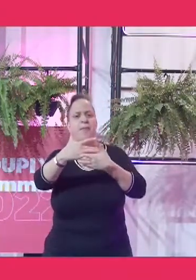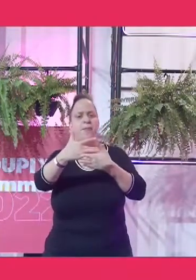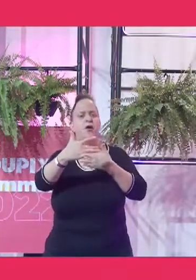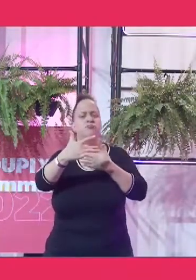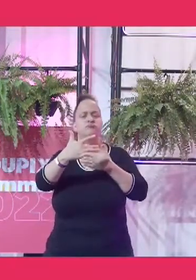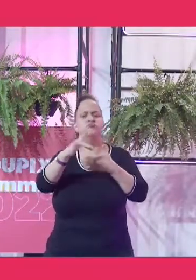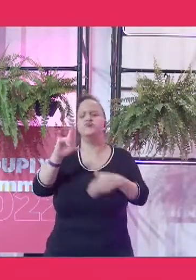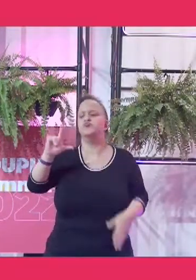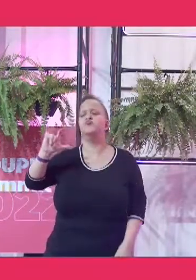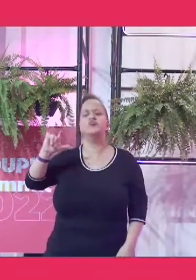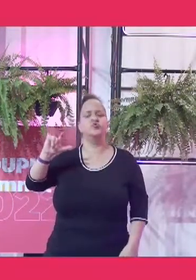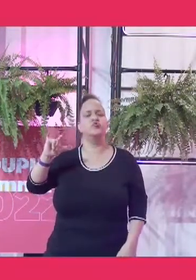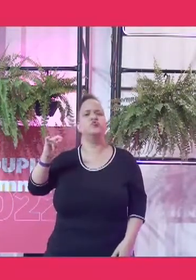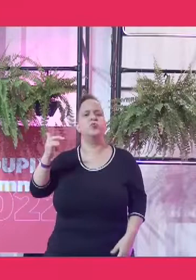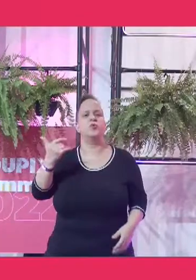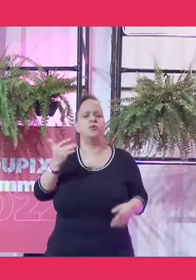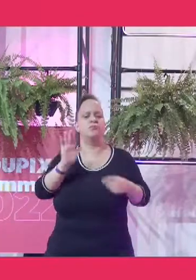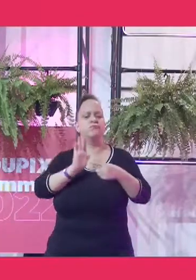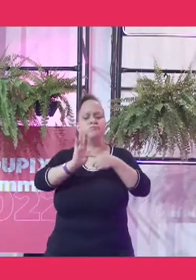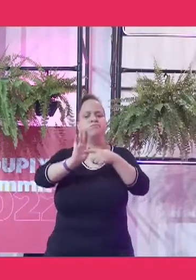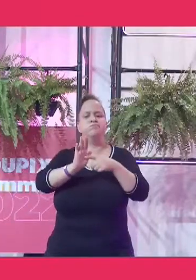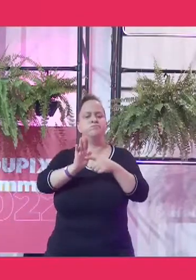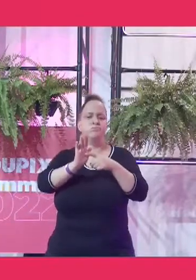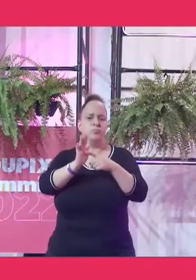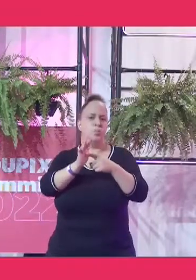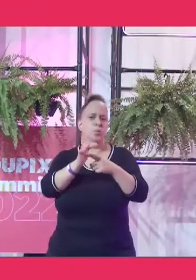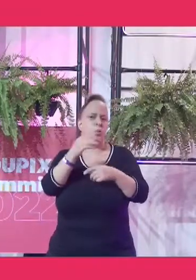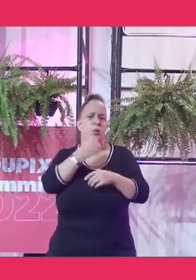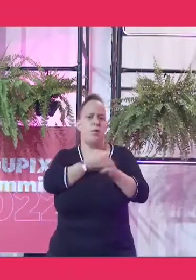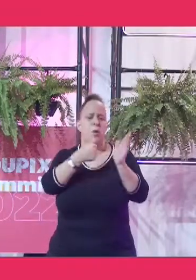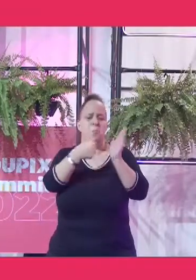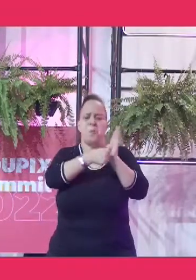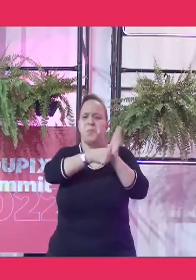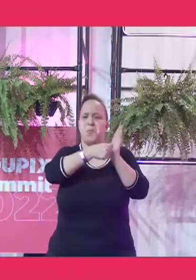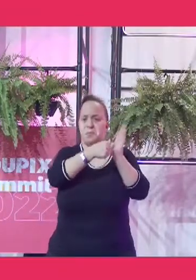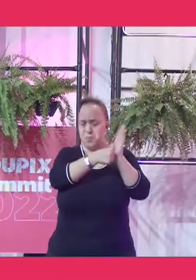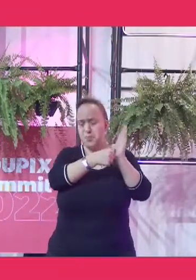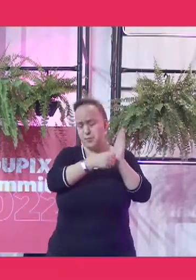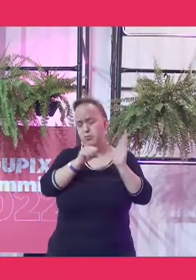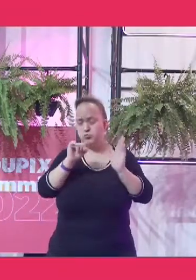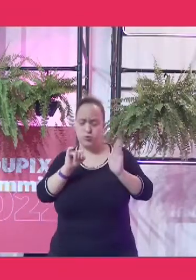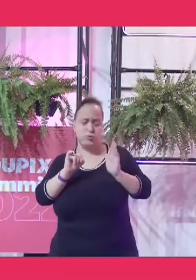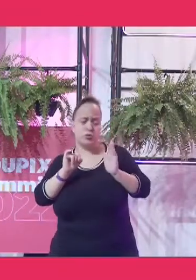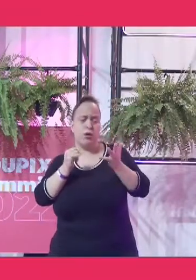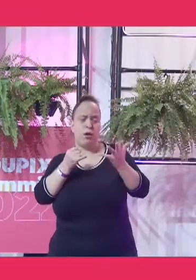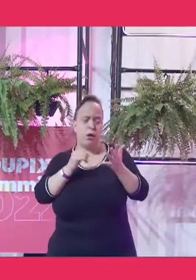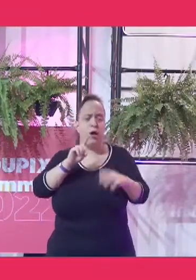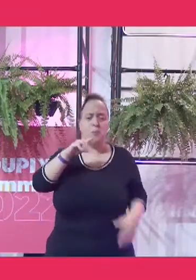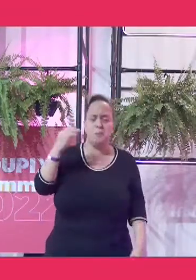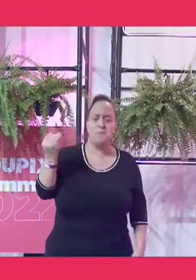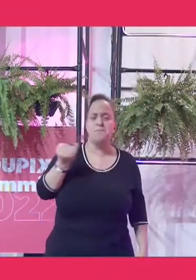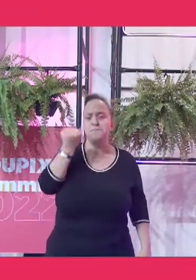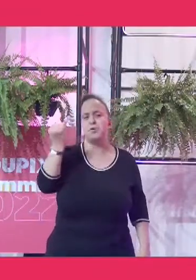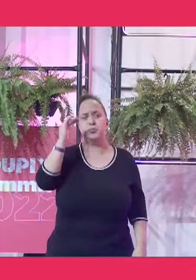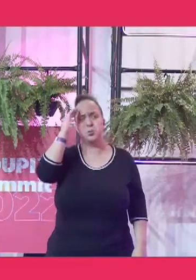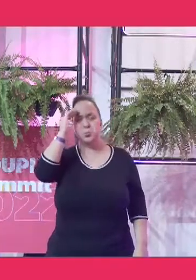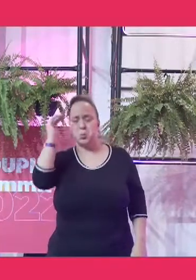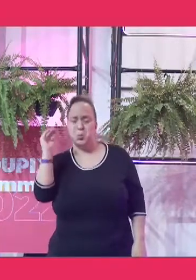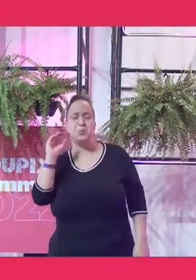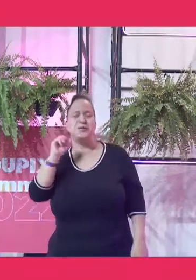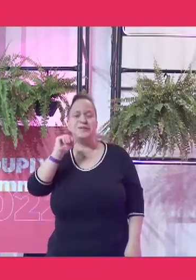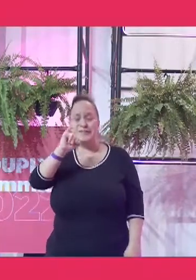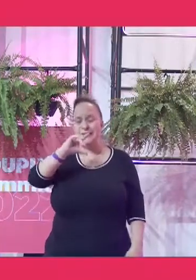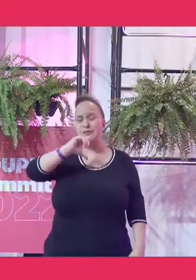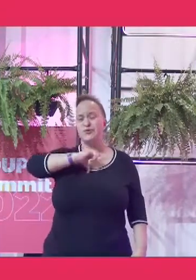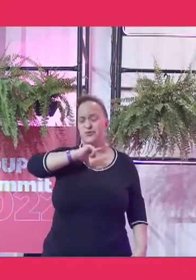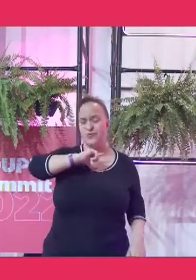seguidores. Sim. Você é alguém na fila do pão, conforme o número de seguidores que você tem. E tem acontecido um movimento agora com o TikTok,